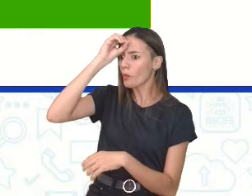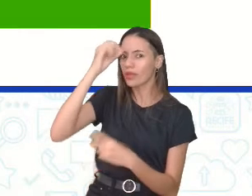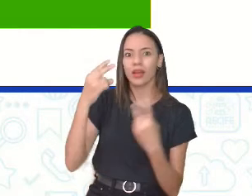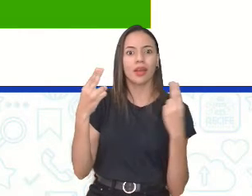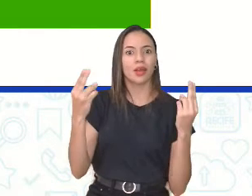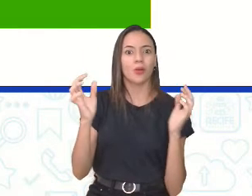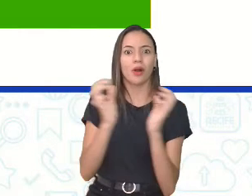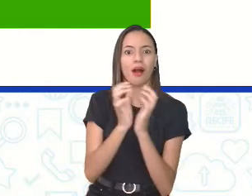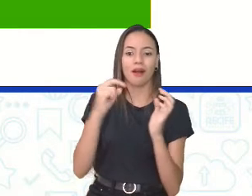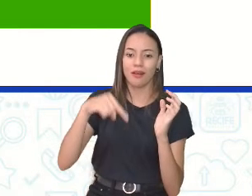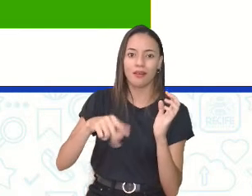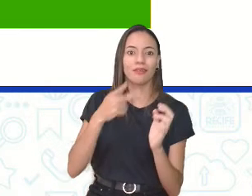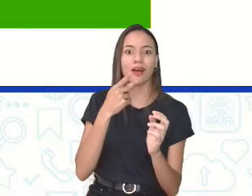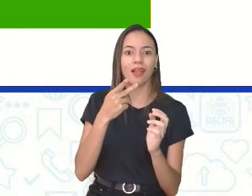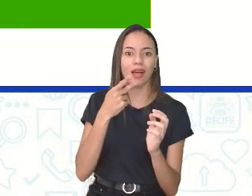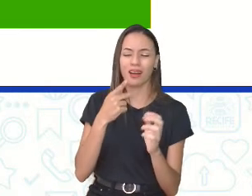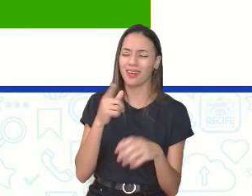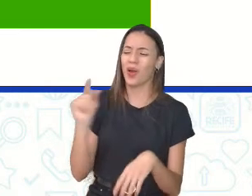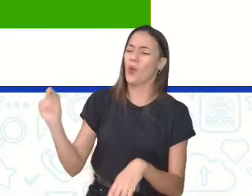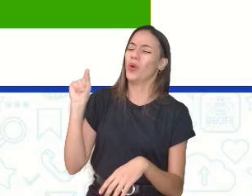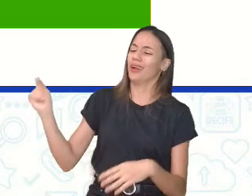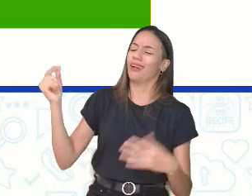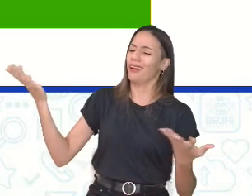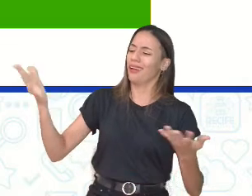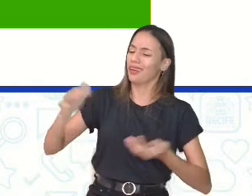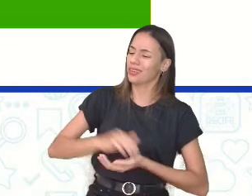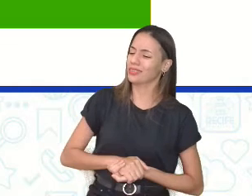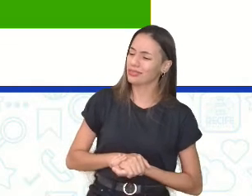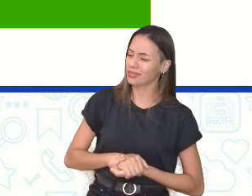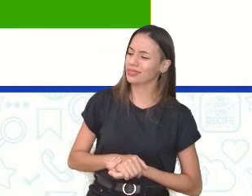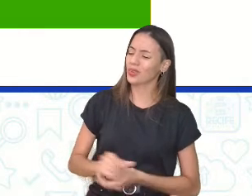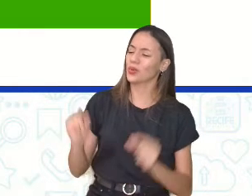recifenses, nós recifenses falamos, né? É o quê, Márcia? É o quê?